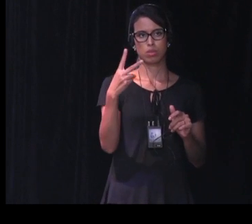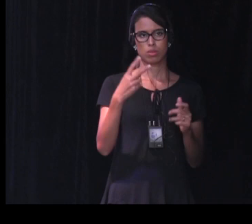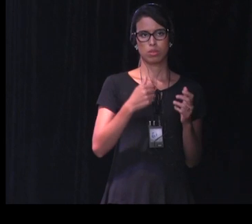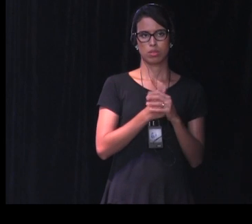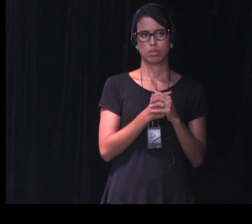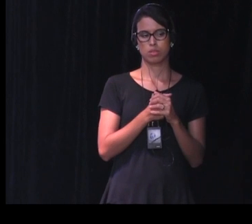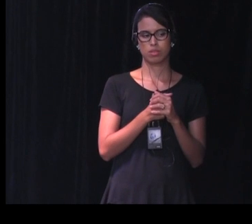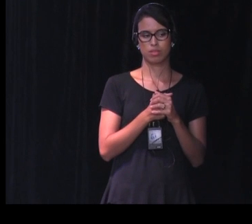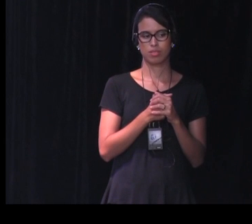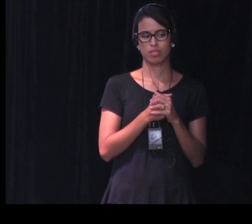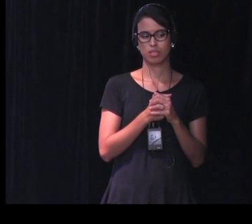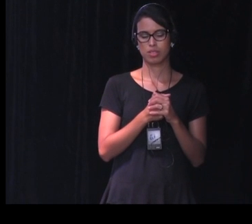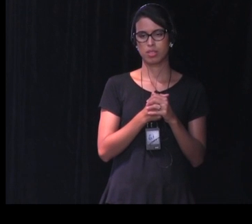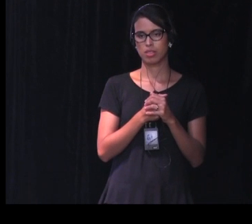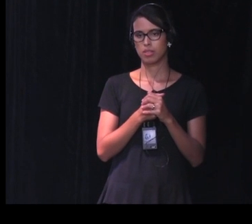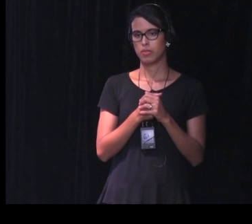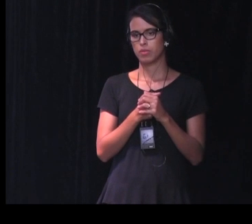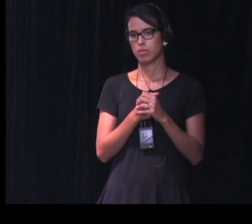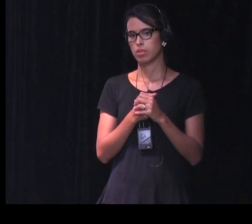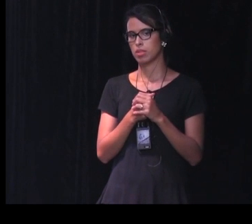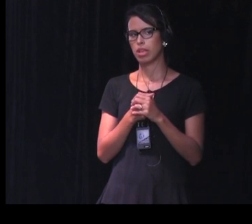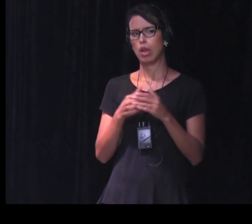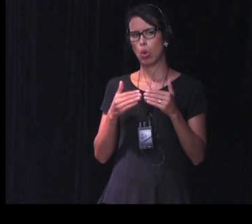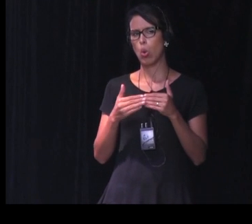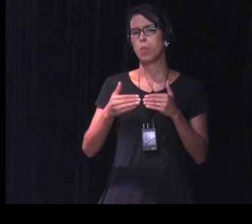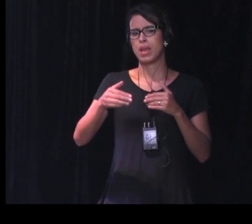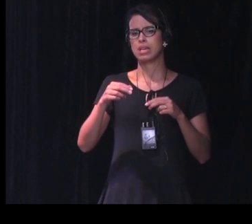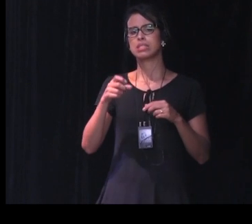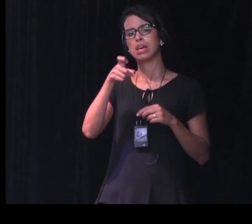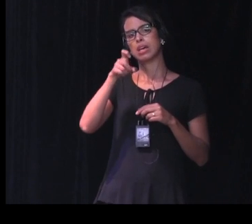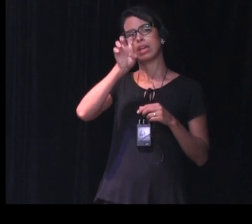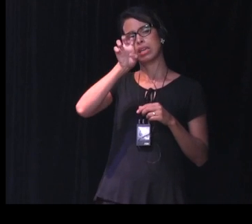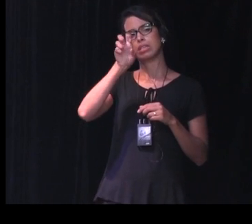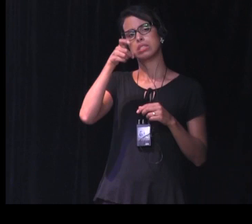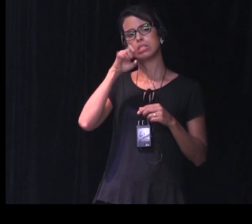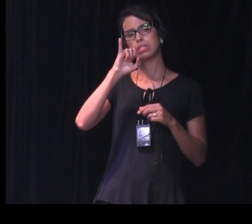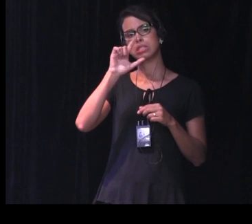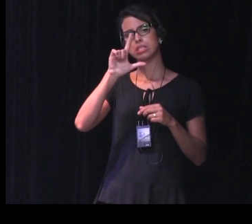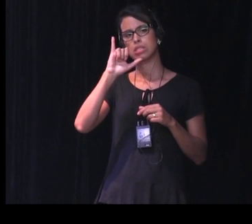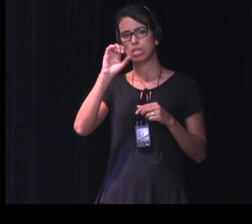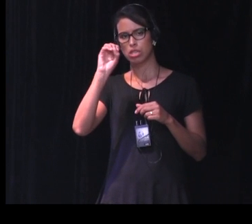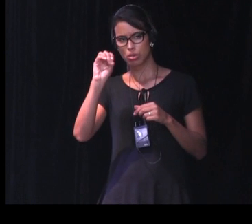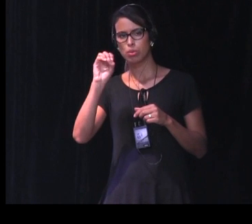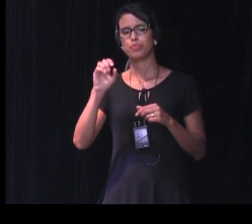em 1872. Vem chegando um exílio na Inglaterra, em